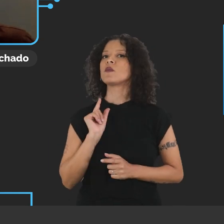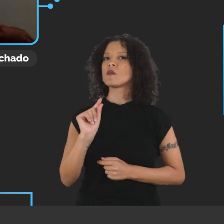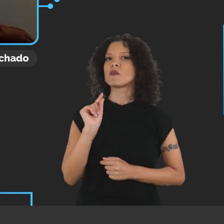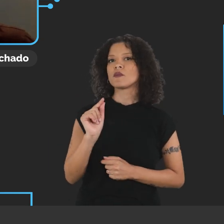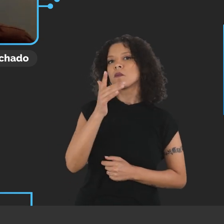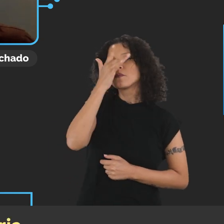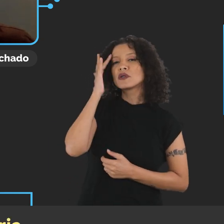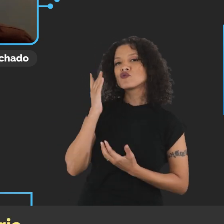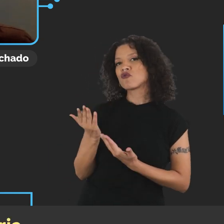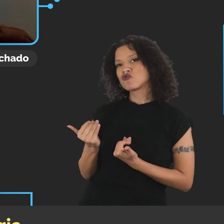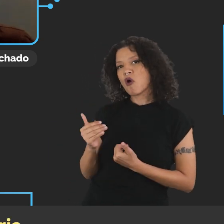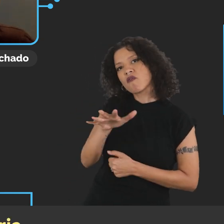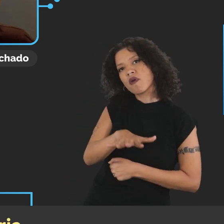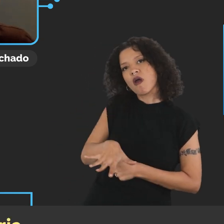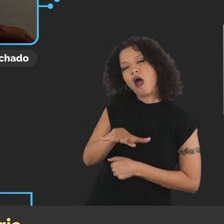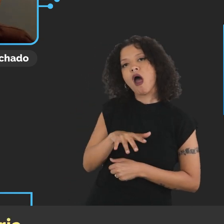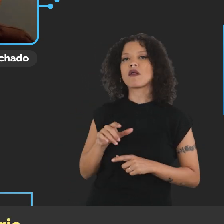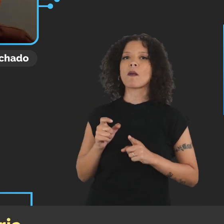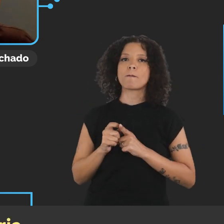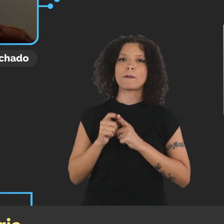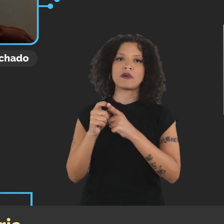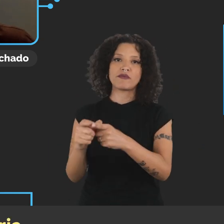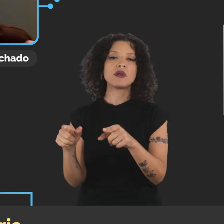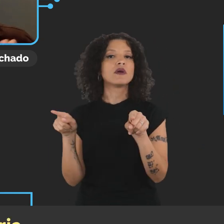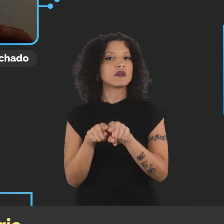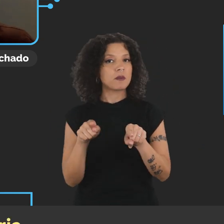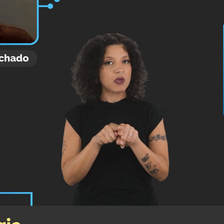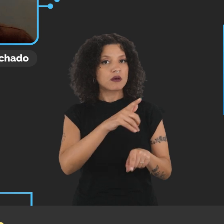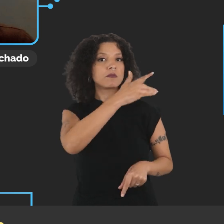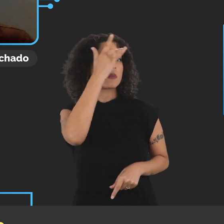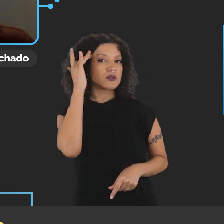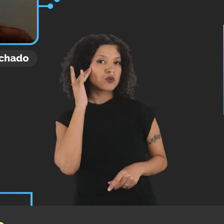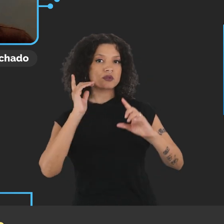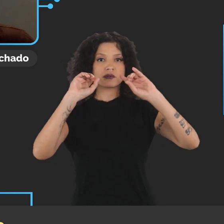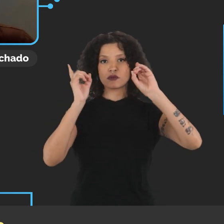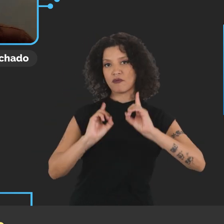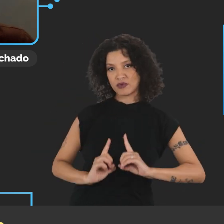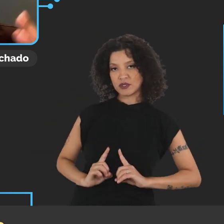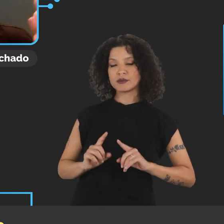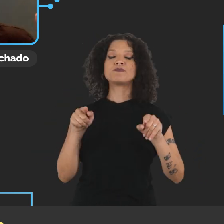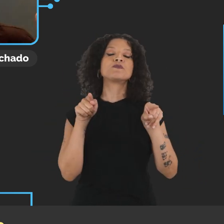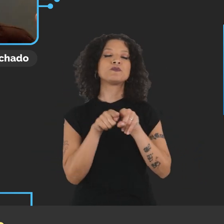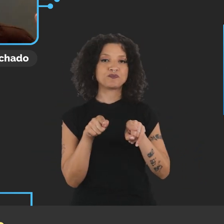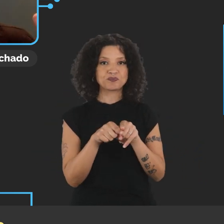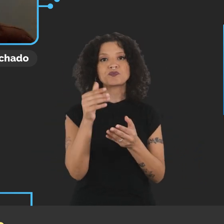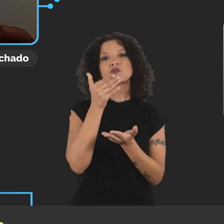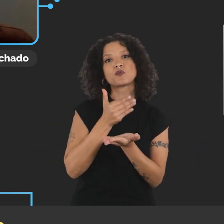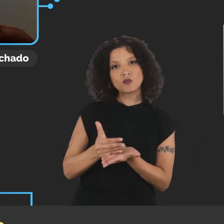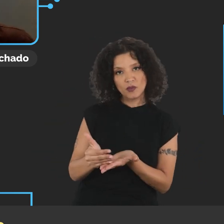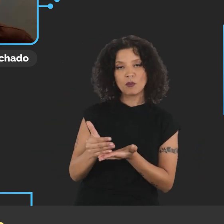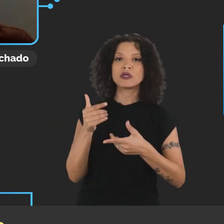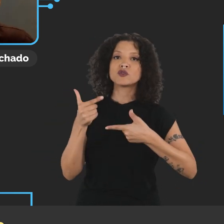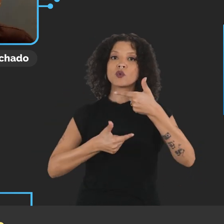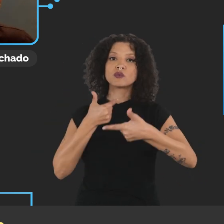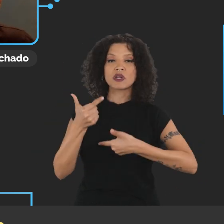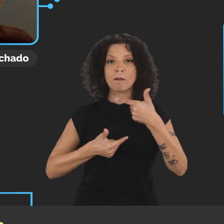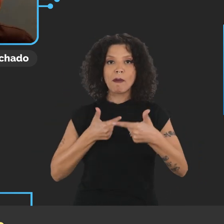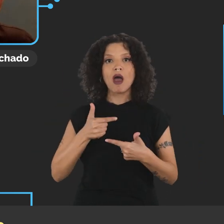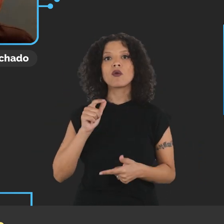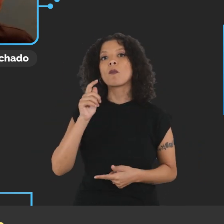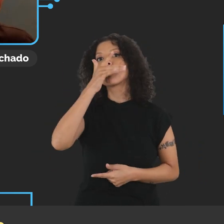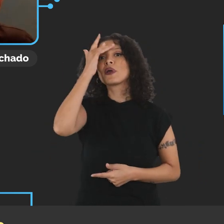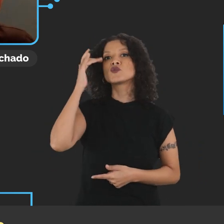específico, né, vamos dizer assim, a gente trabalha com jovens na periferia, a gente trabalha com pessoas com deficiência e começamos agora um trabalho